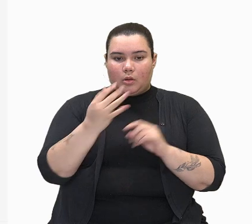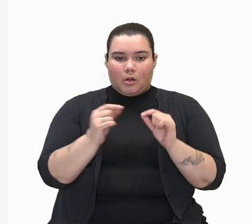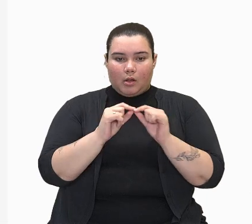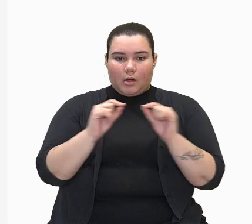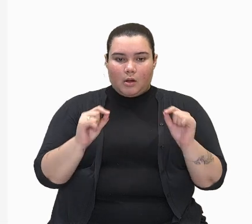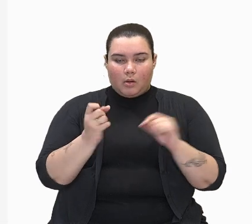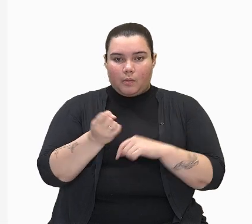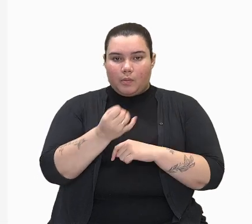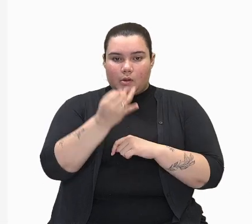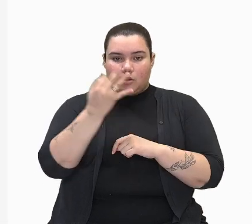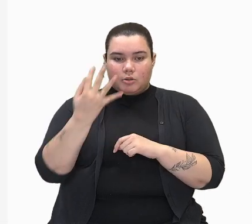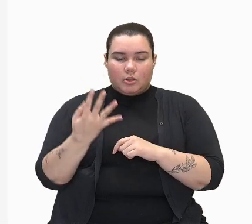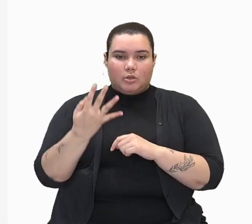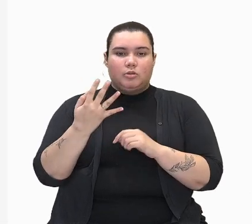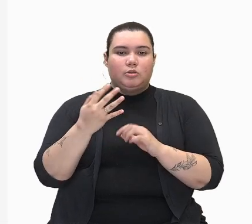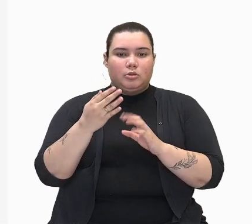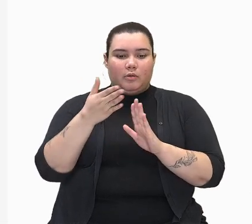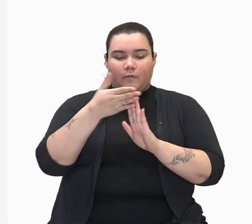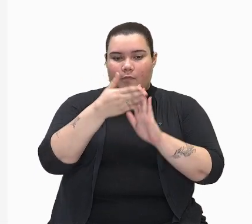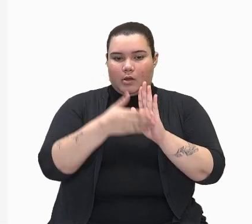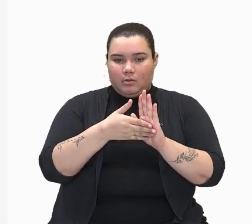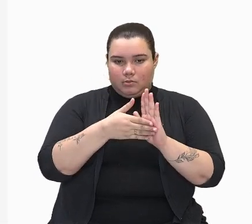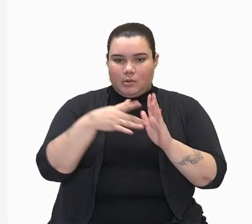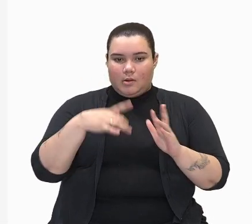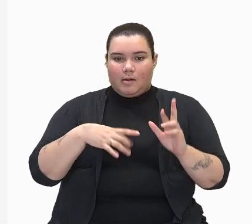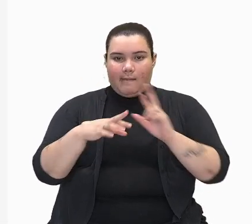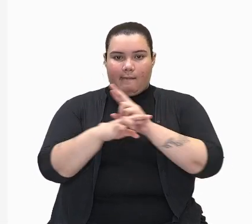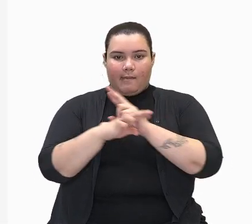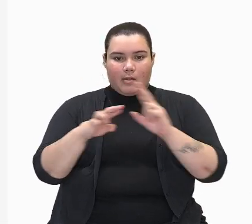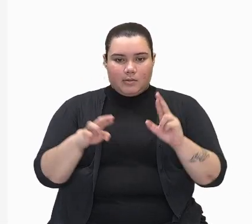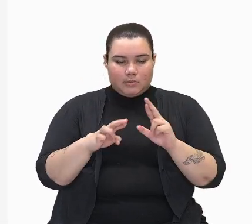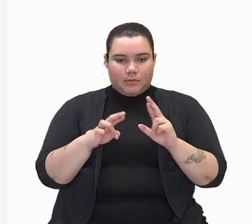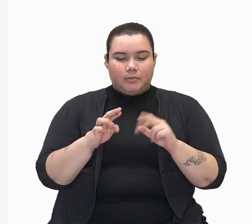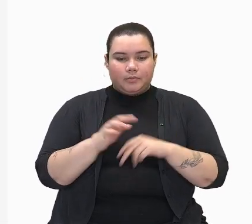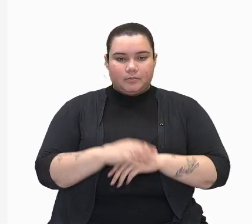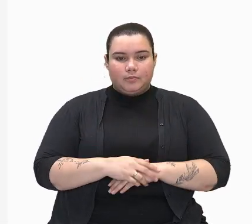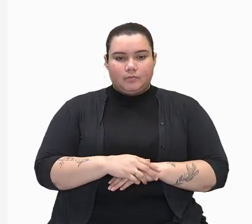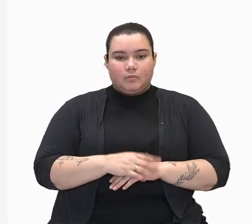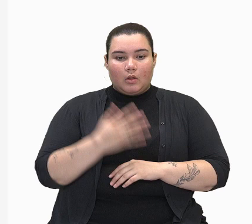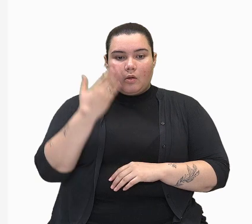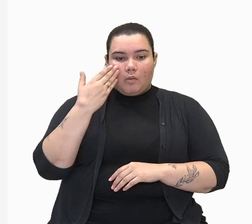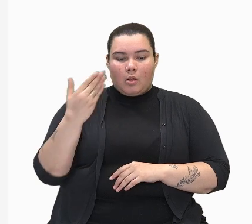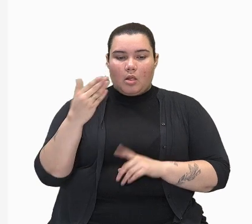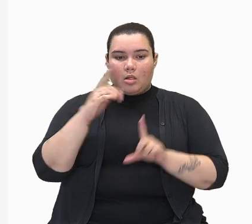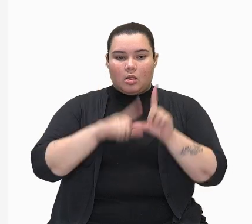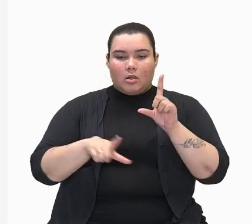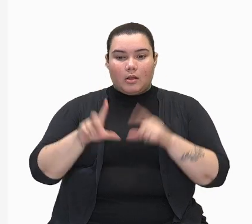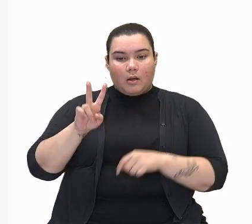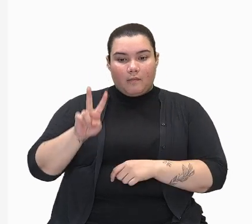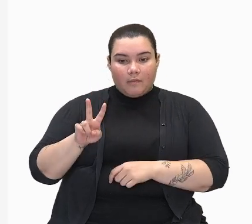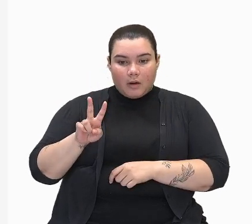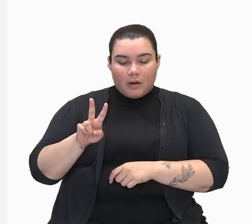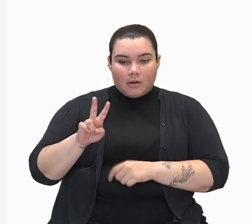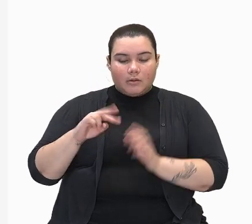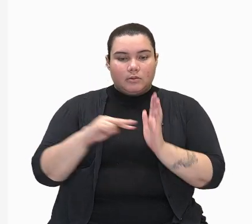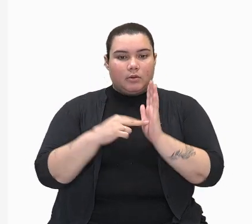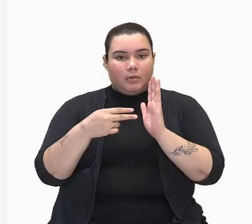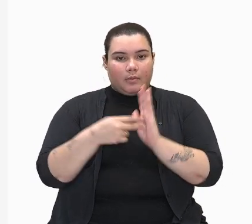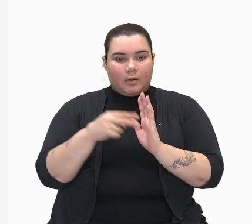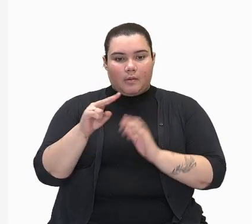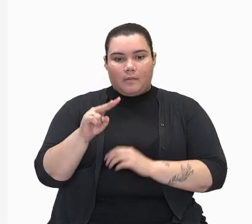que existe entre eles, tá? Então, o que você está vendo aí como V é o